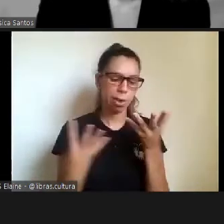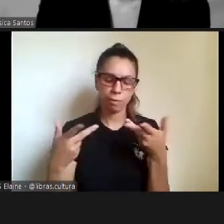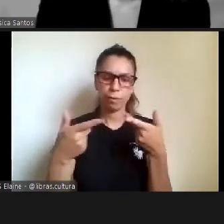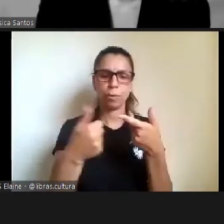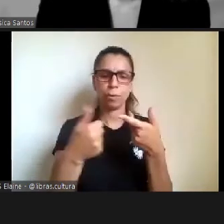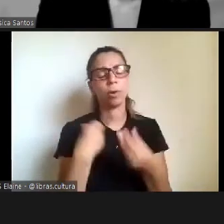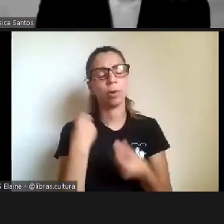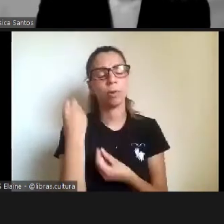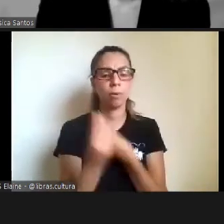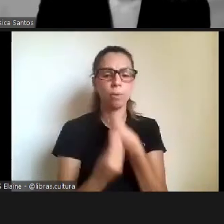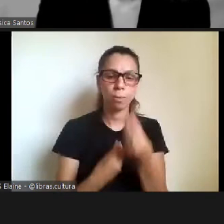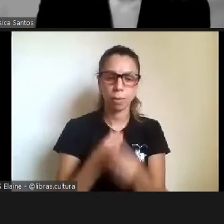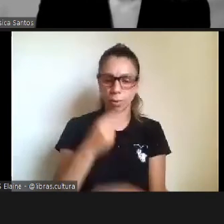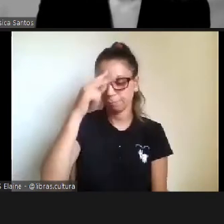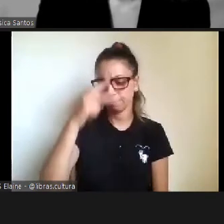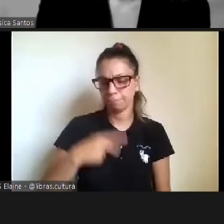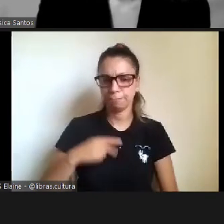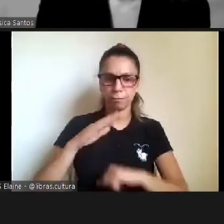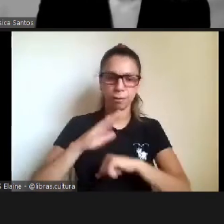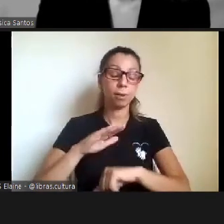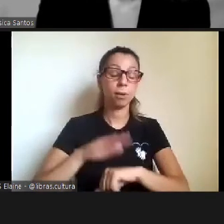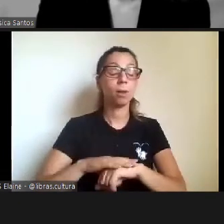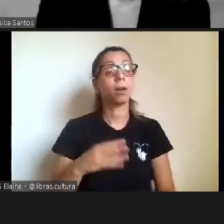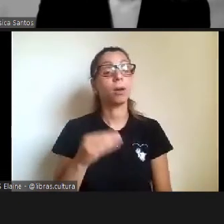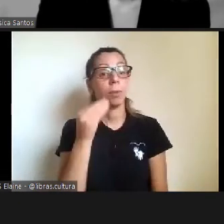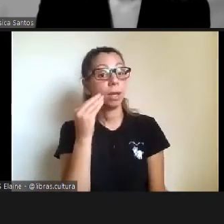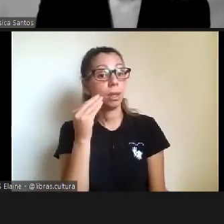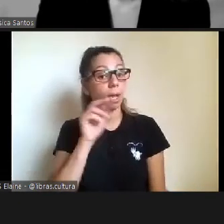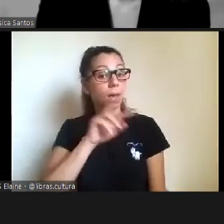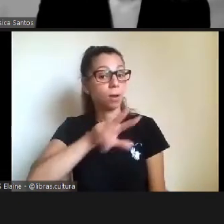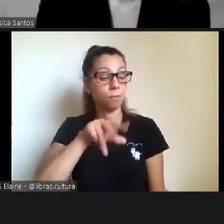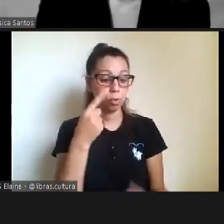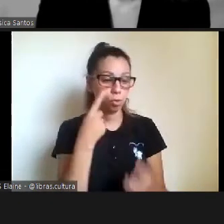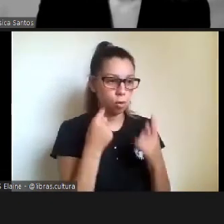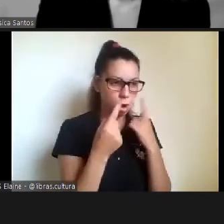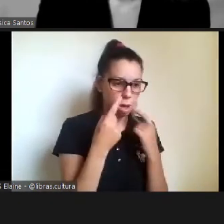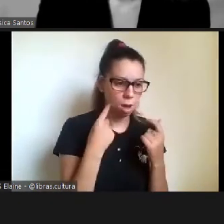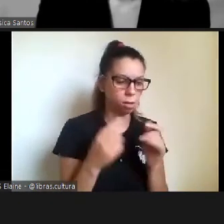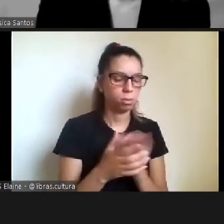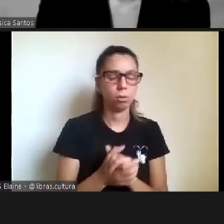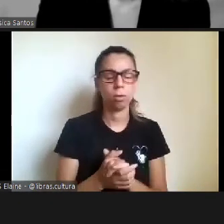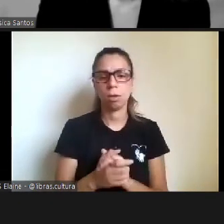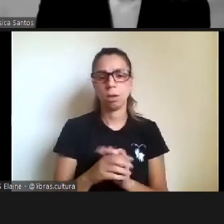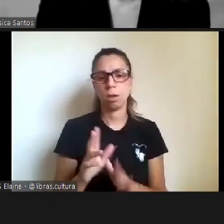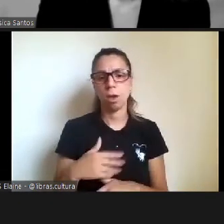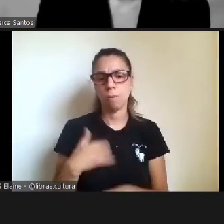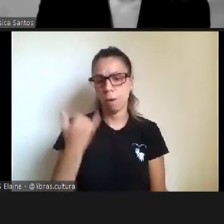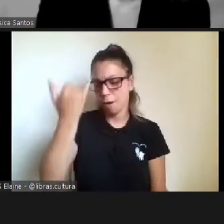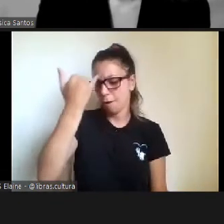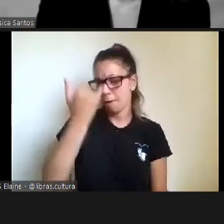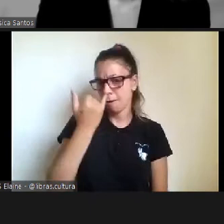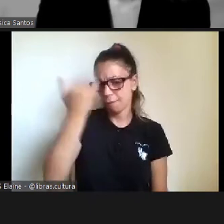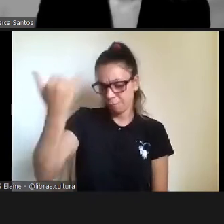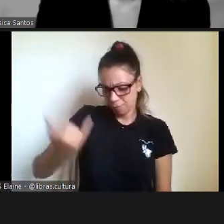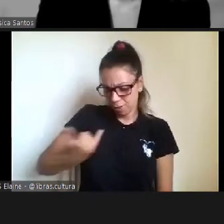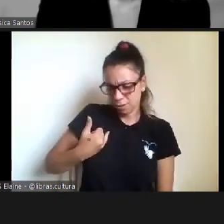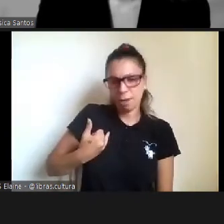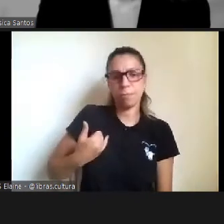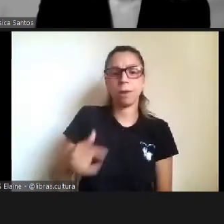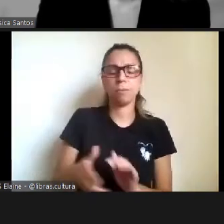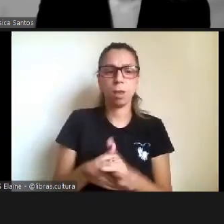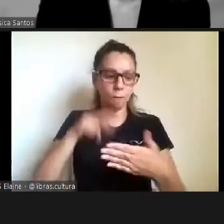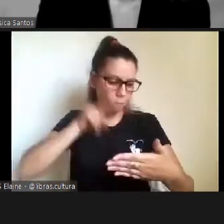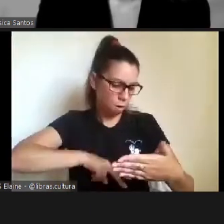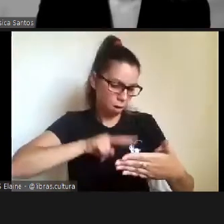gente se põe, né? Eu tentei não chorar, eu disse, eu não vou chorar, eu vou ler esse negócio, que 98% é real, né? Então foi um